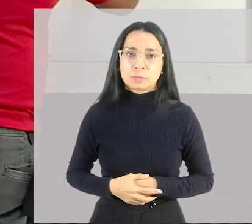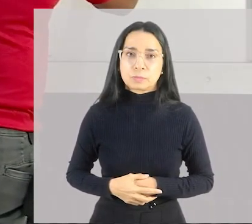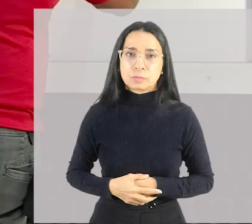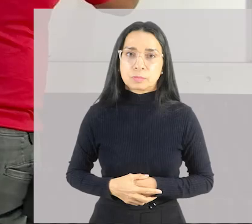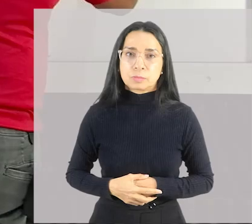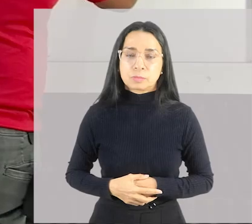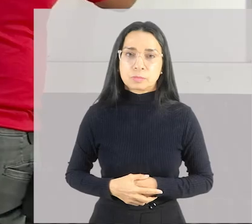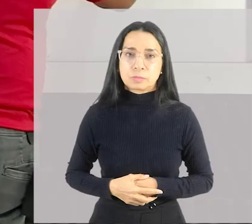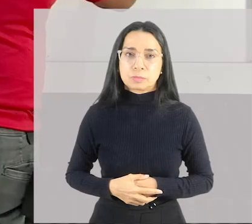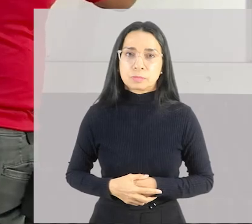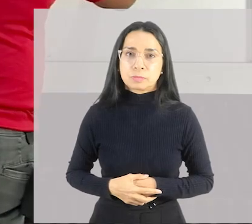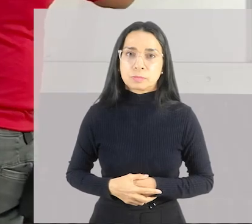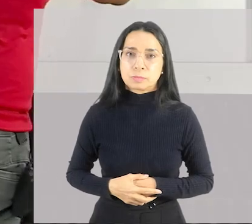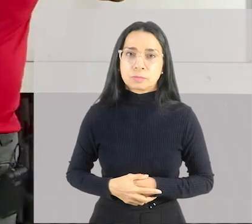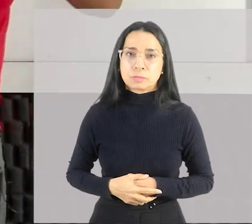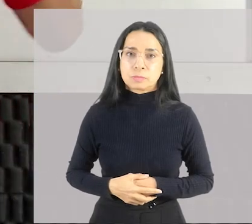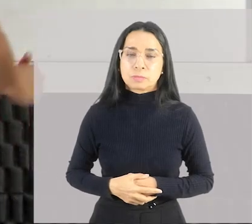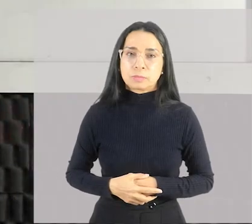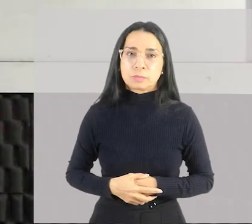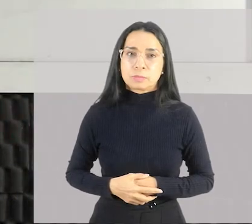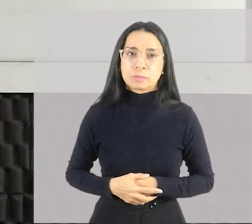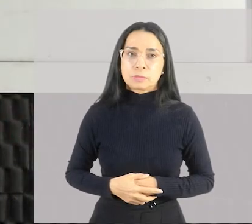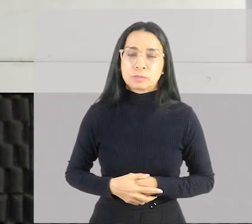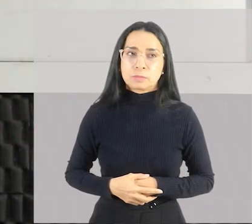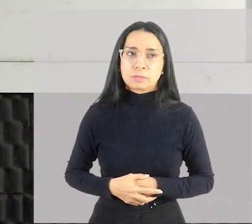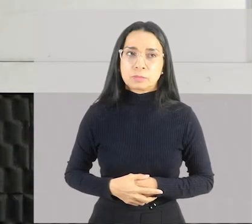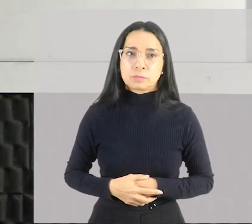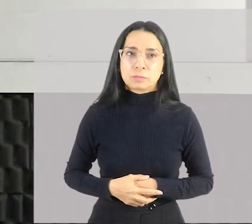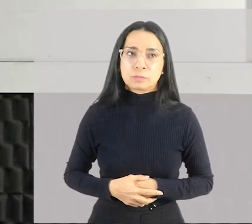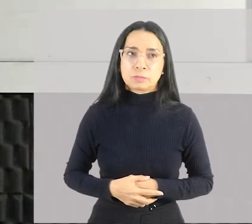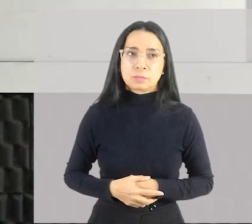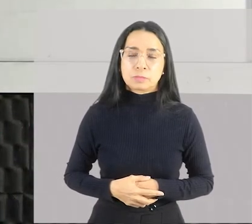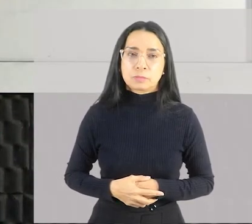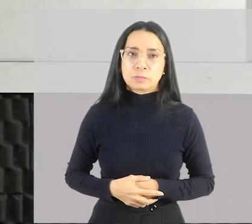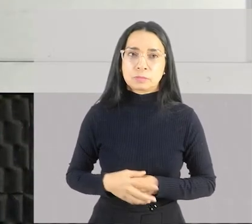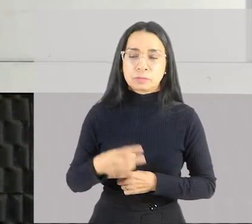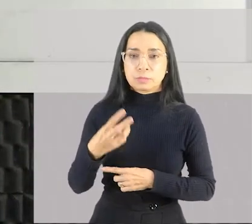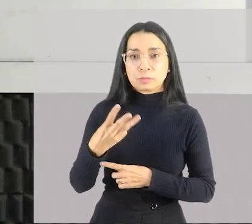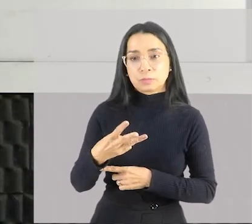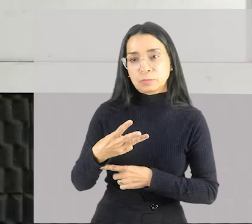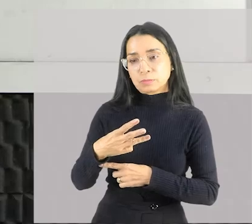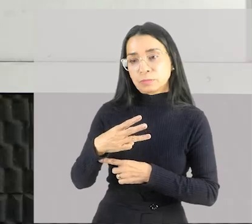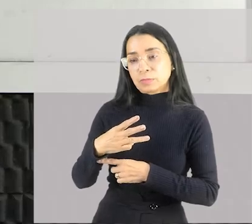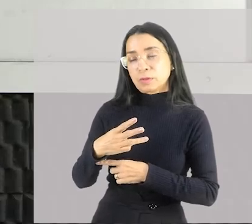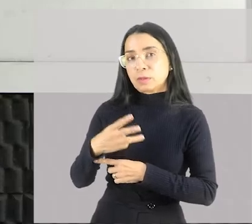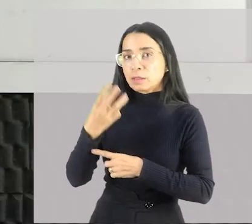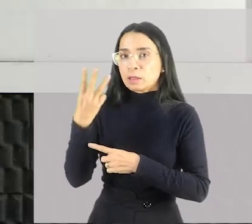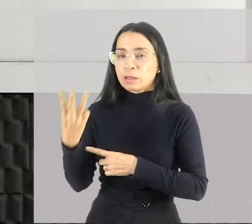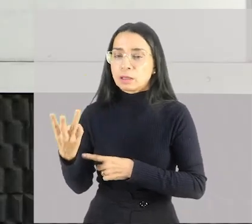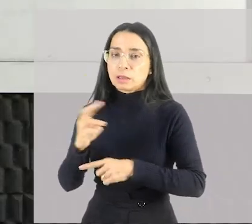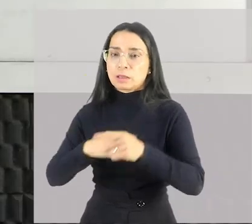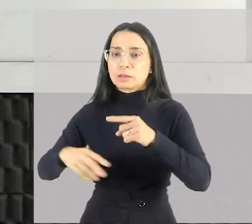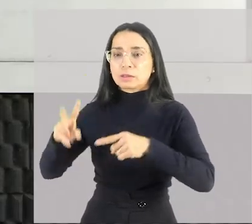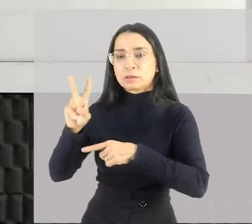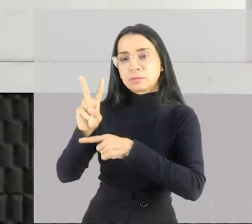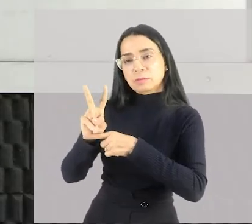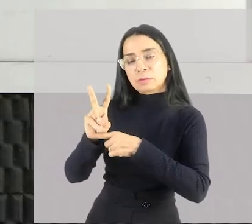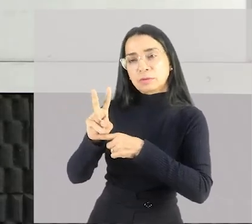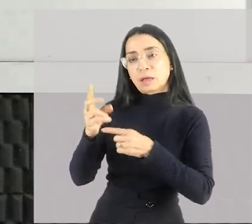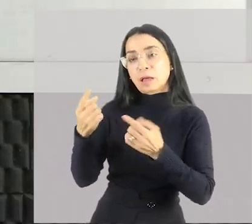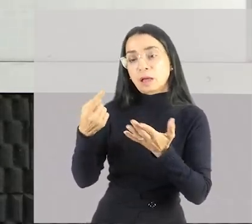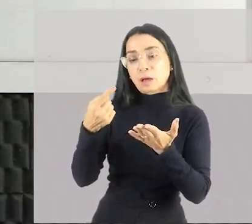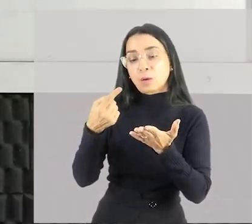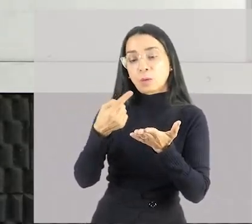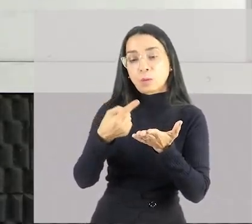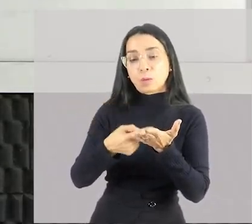7 tomado 2 a 2 como isso aqui ó são três para três vagas essa combinação de três para três dá 1